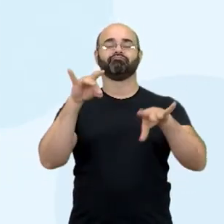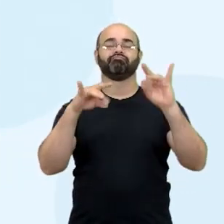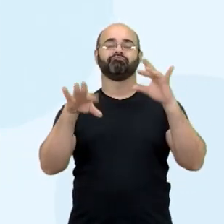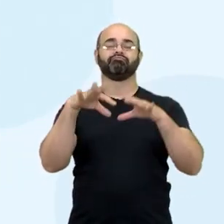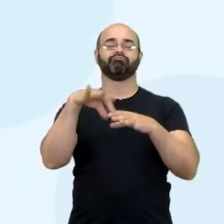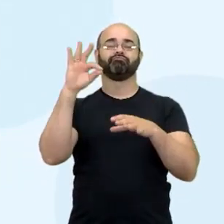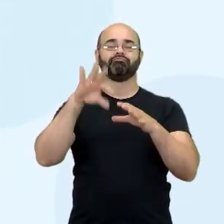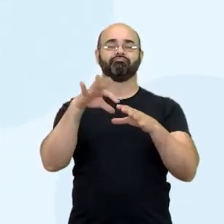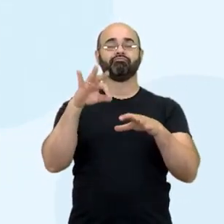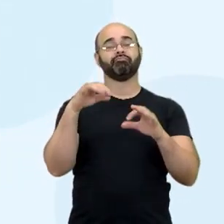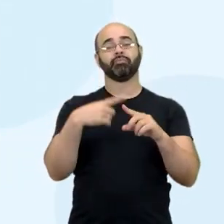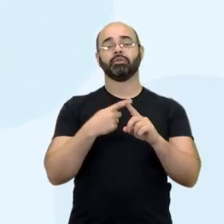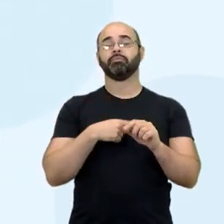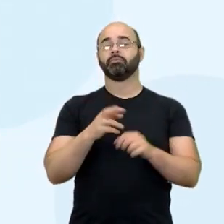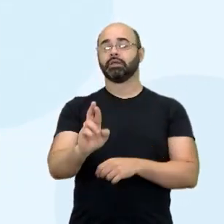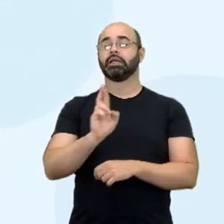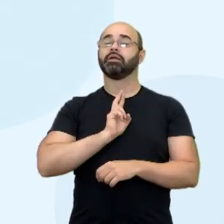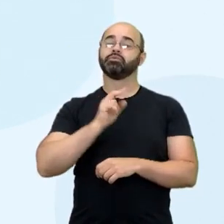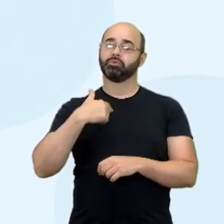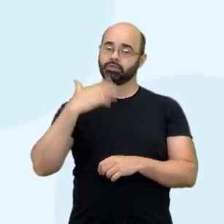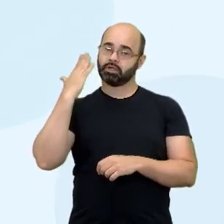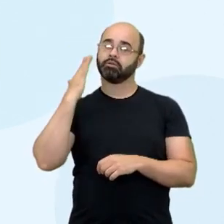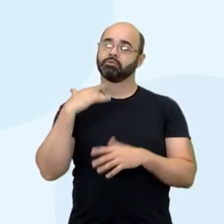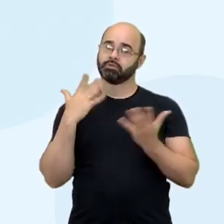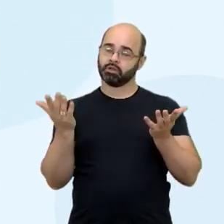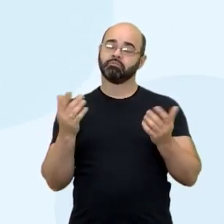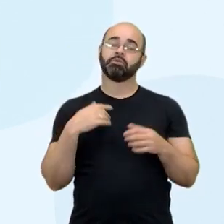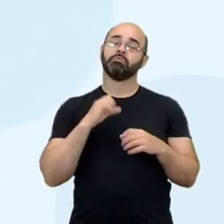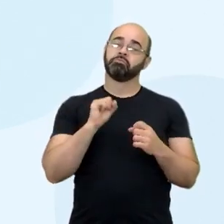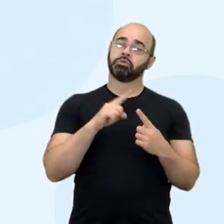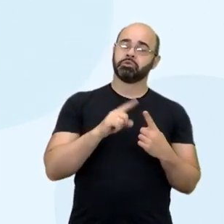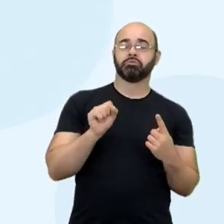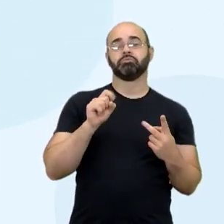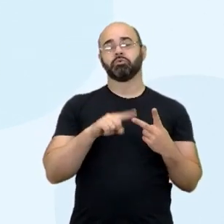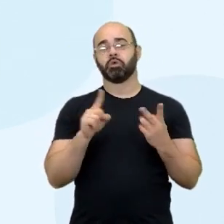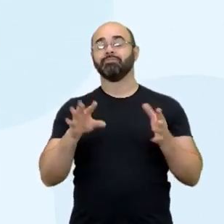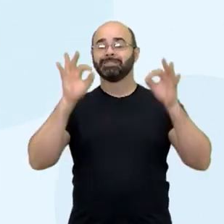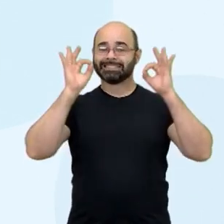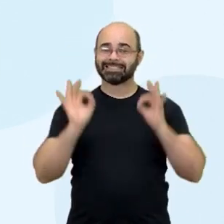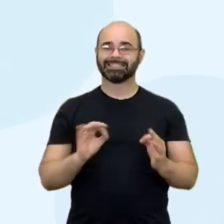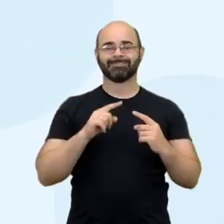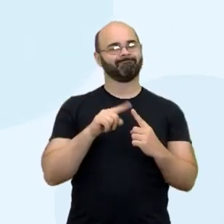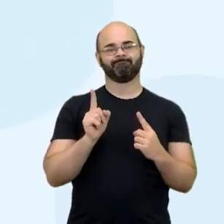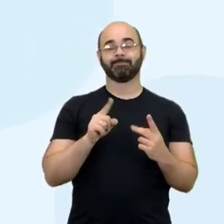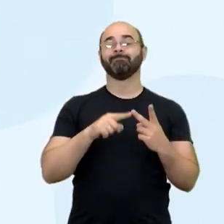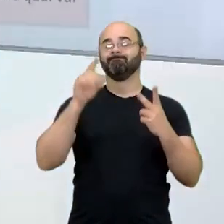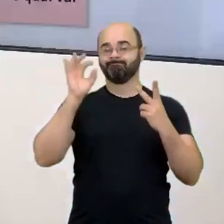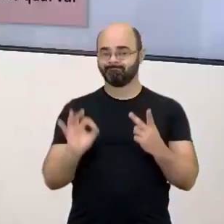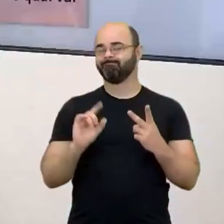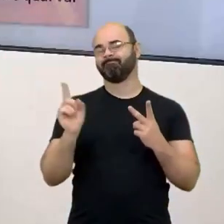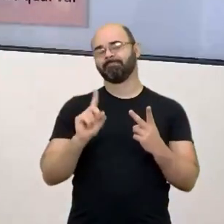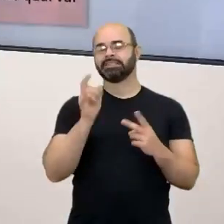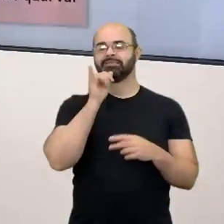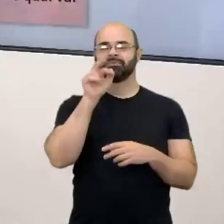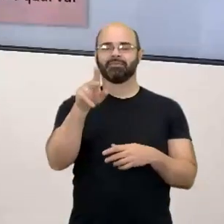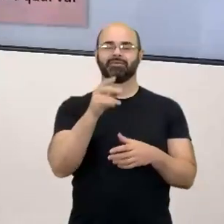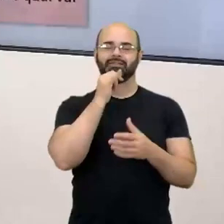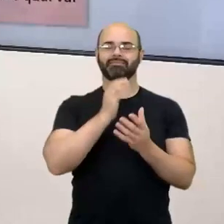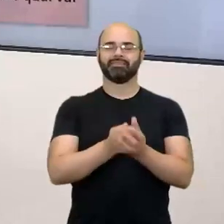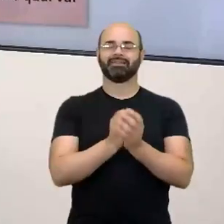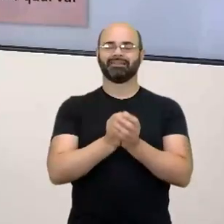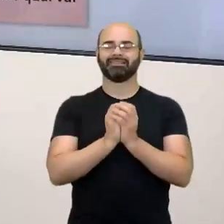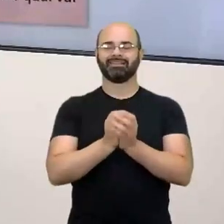os possíveis resultados, mas não qual vai acontecer, né? Por exemplo, ó, eu tô com um dado aqui na minha